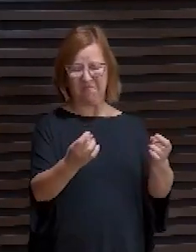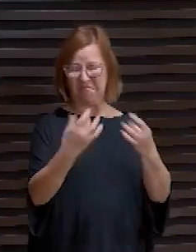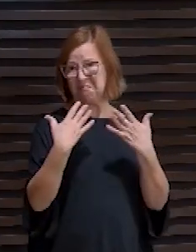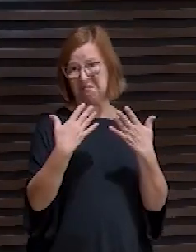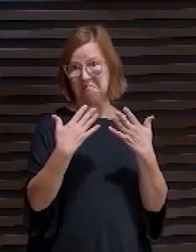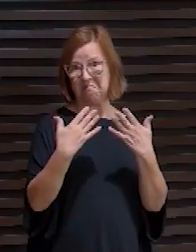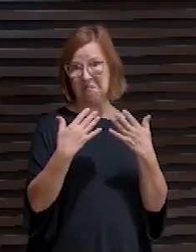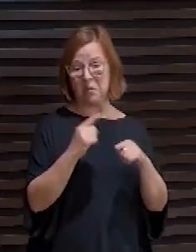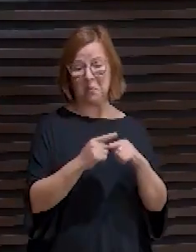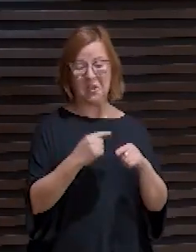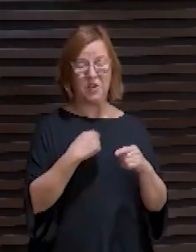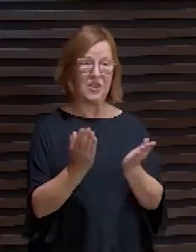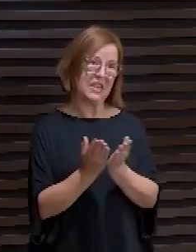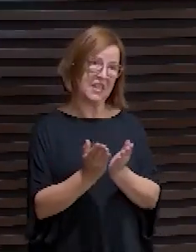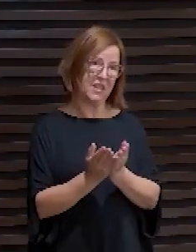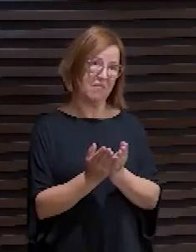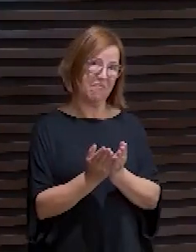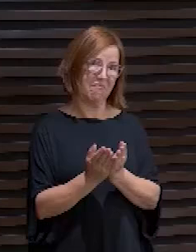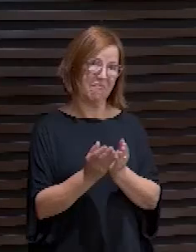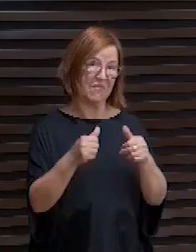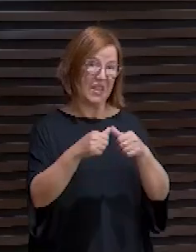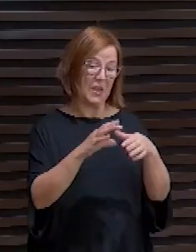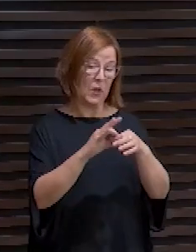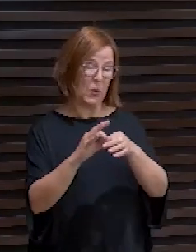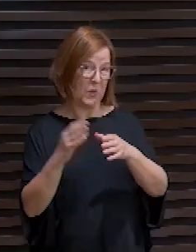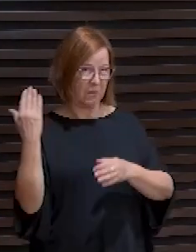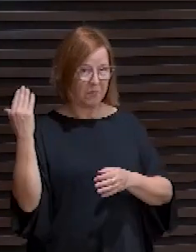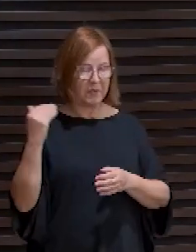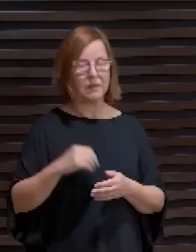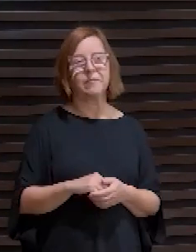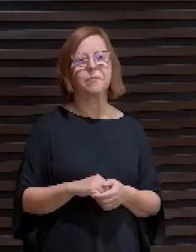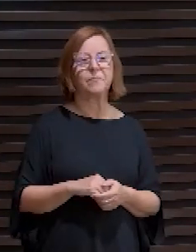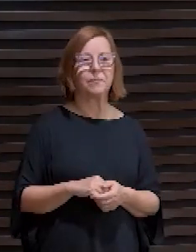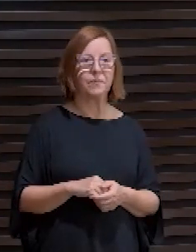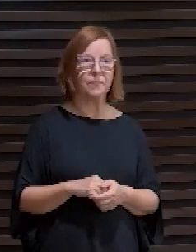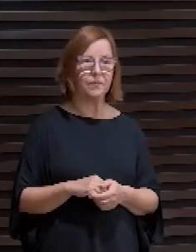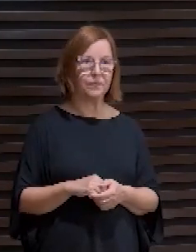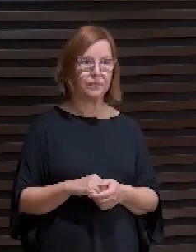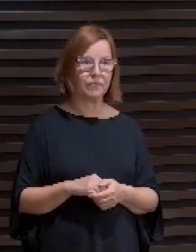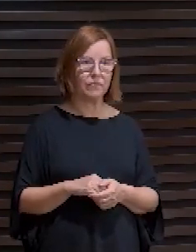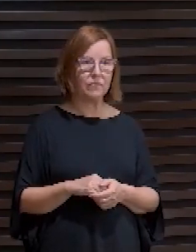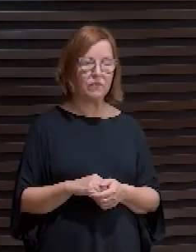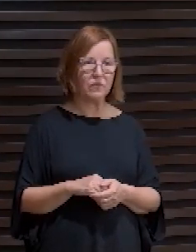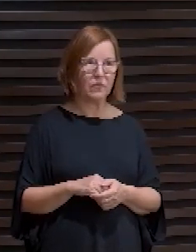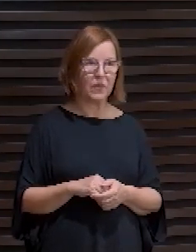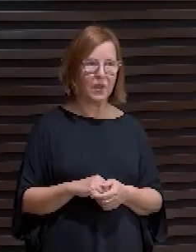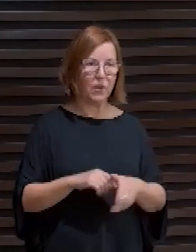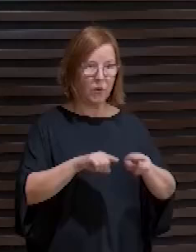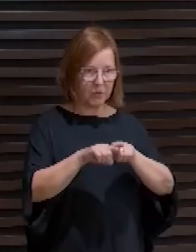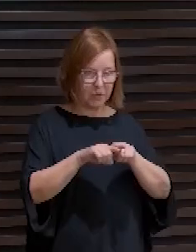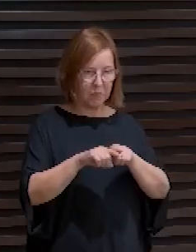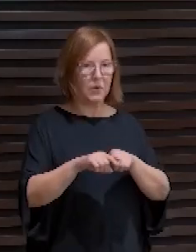Era esse o contexto. Os primeiros leitores da carta estavam sendo desafiados a